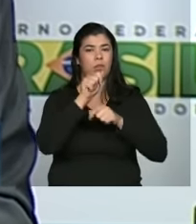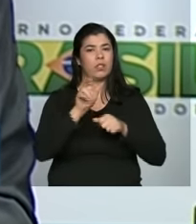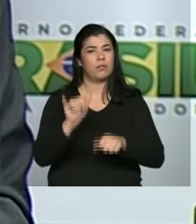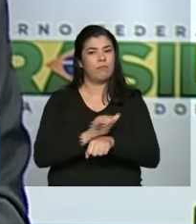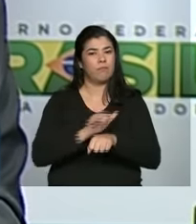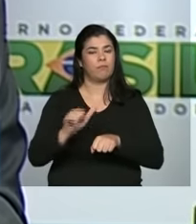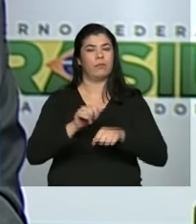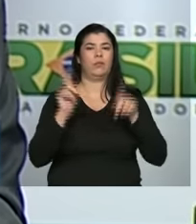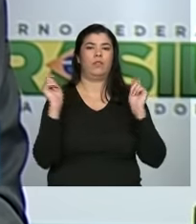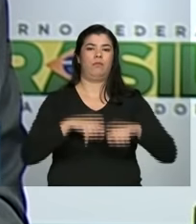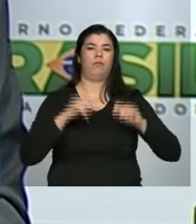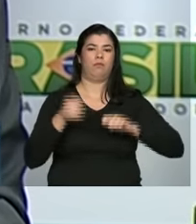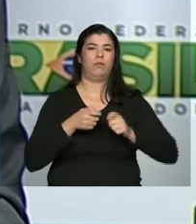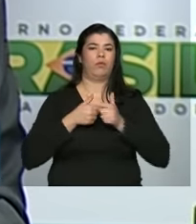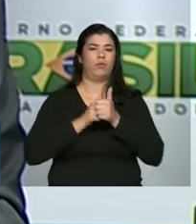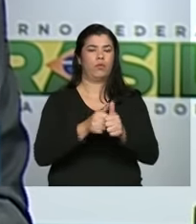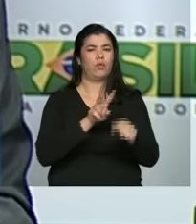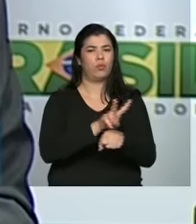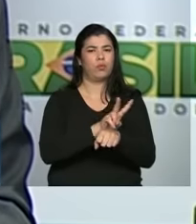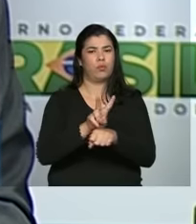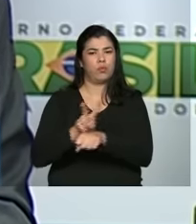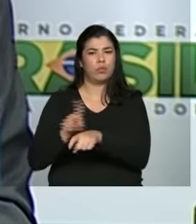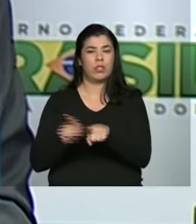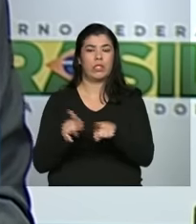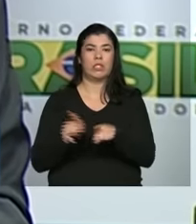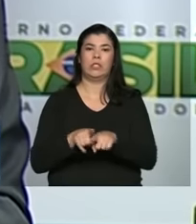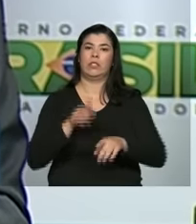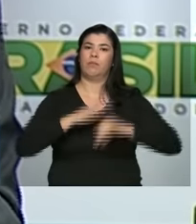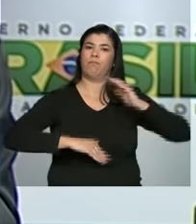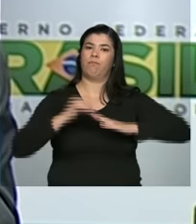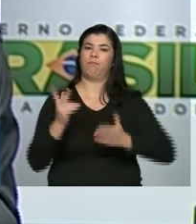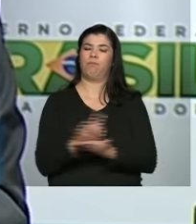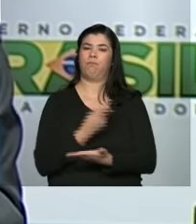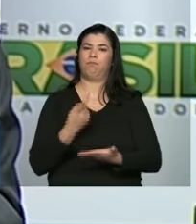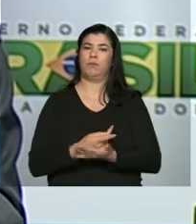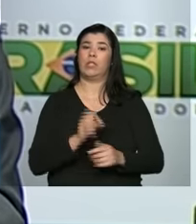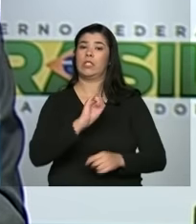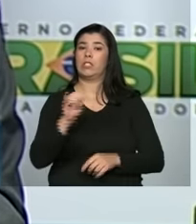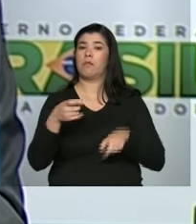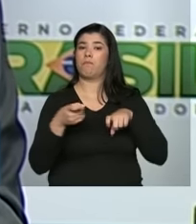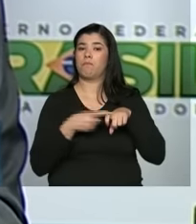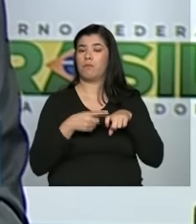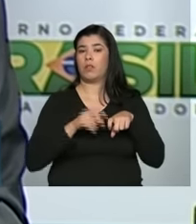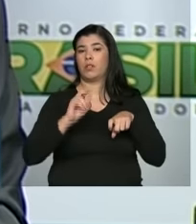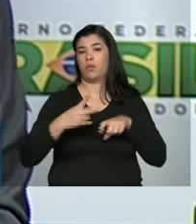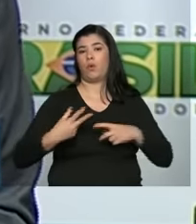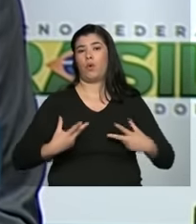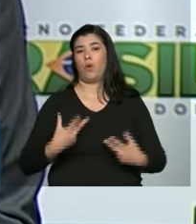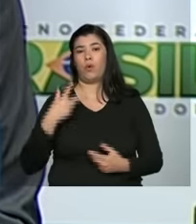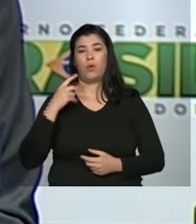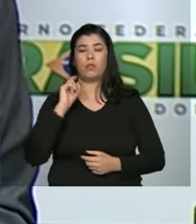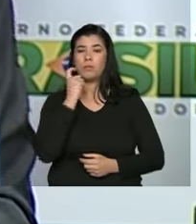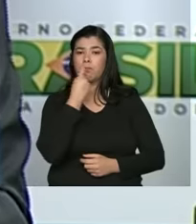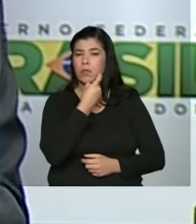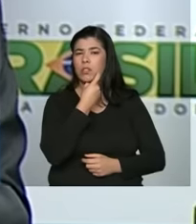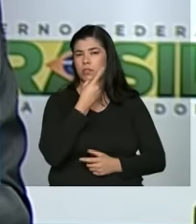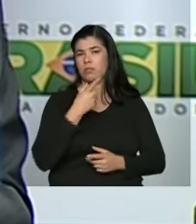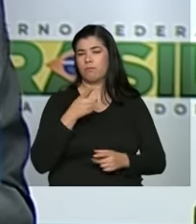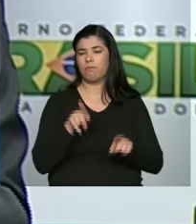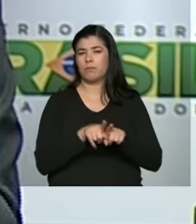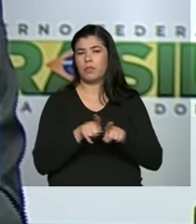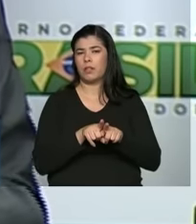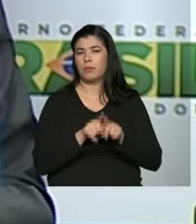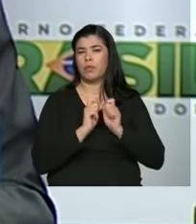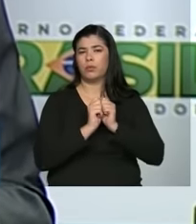penalização de condutas irregulares realizadas por profissionais médicos ou cirurgiões dentistas assim como